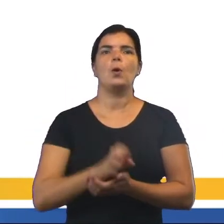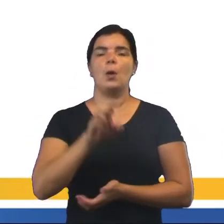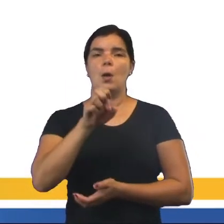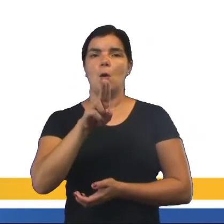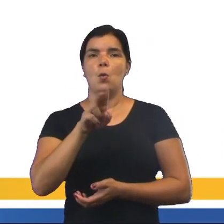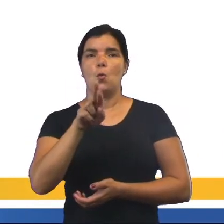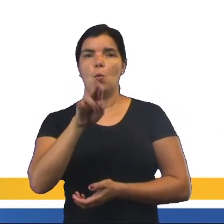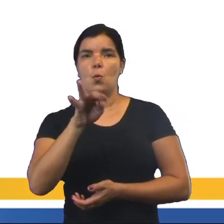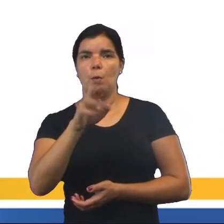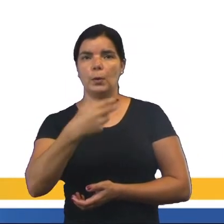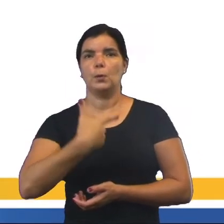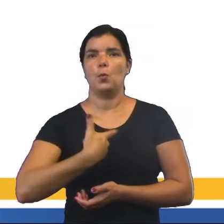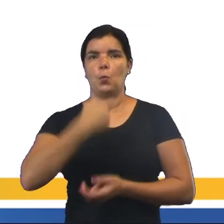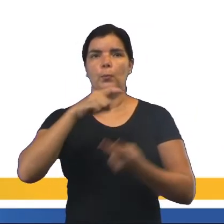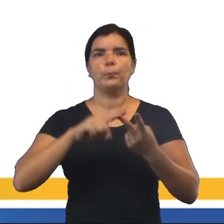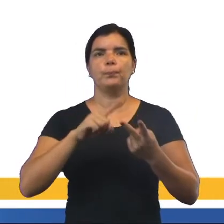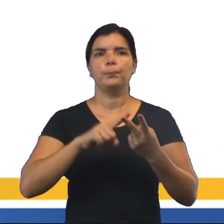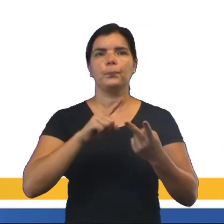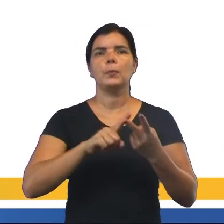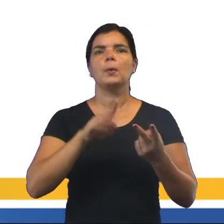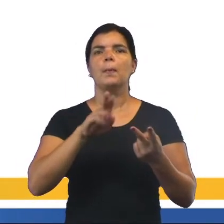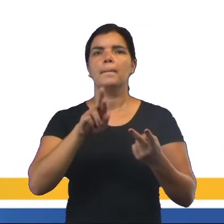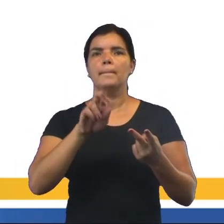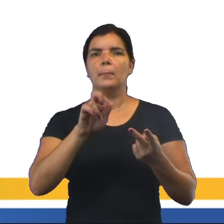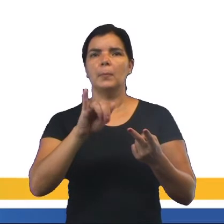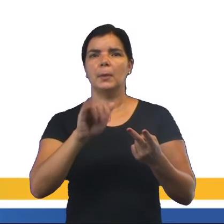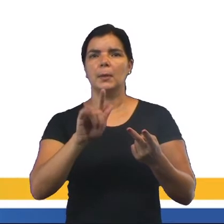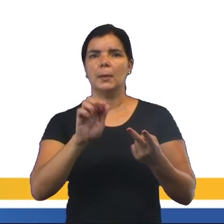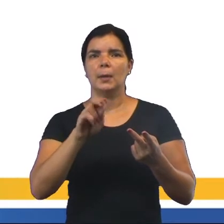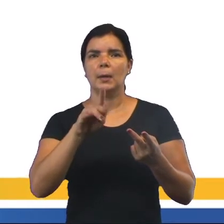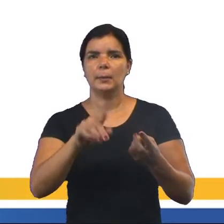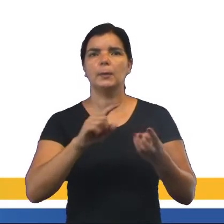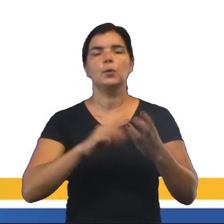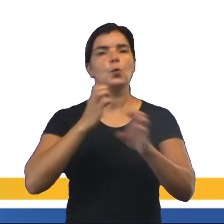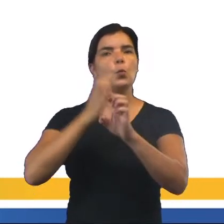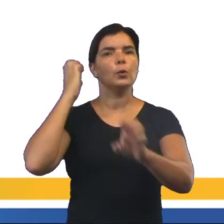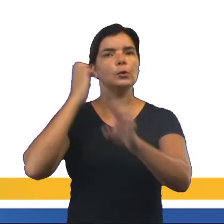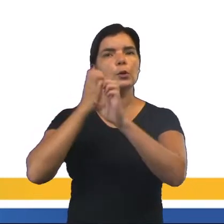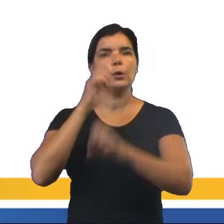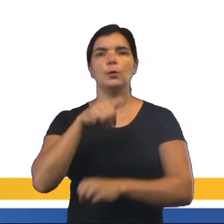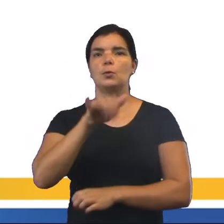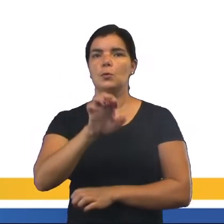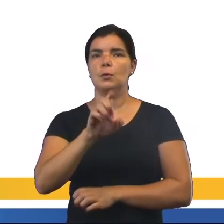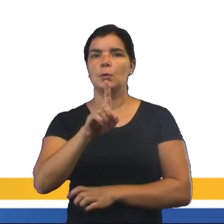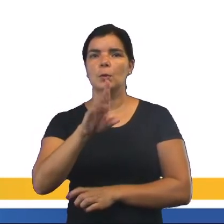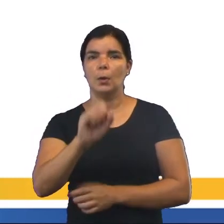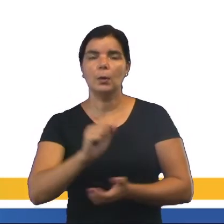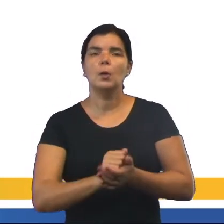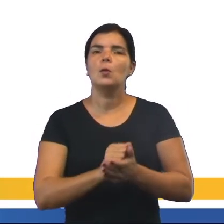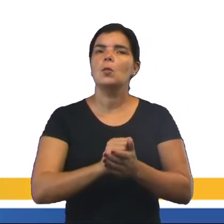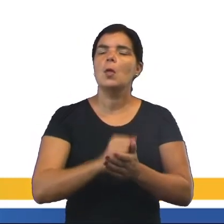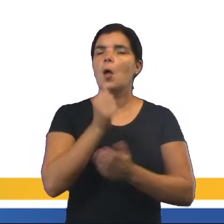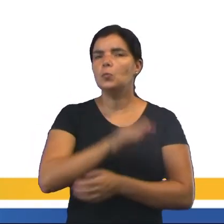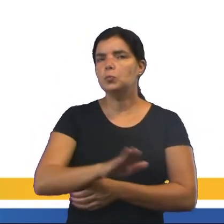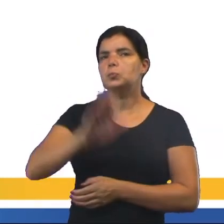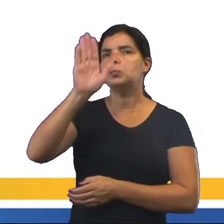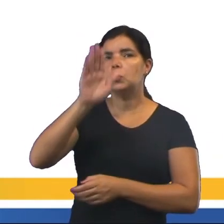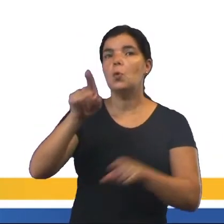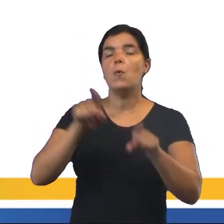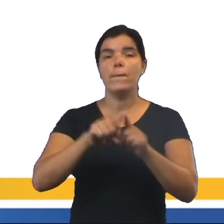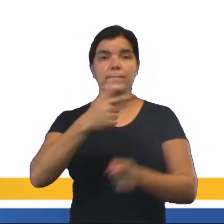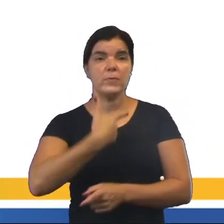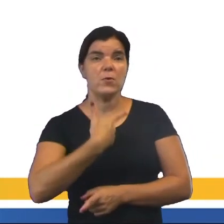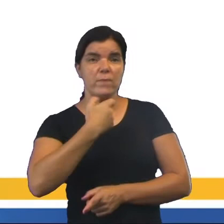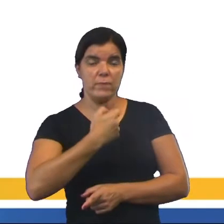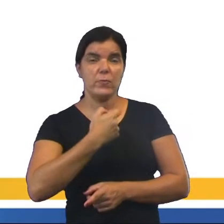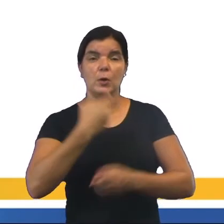de Vargas, o brigadeiro Eduardo Gomes e o engenheiro Iedo Fiuza. No decorrer da campanha eleitoral, Vargas